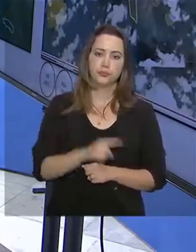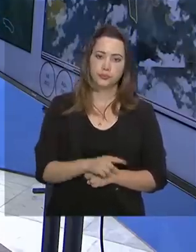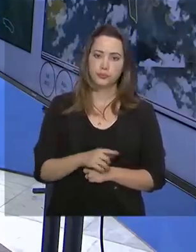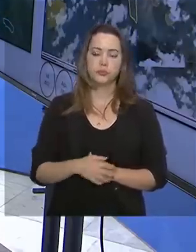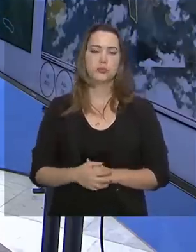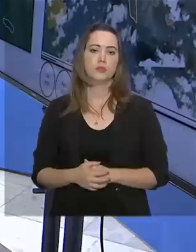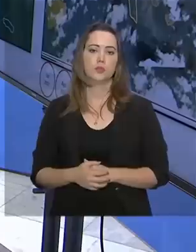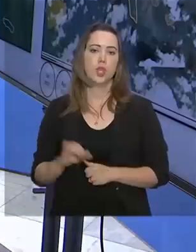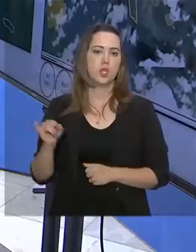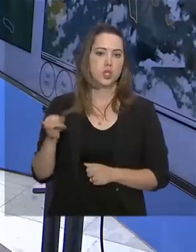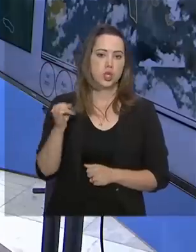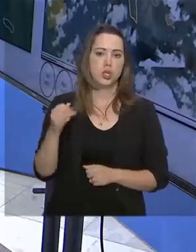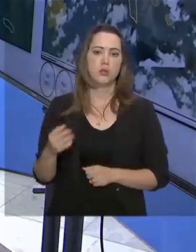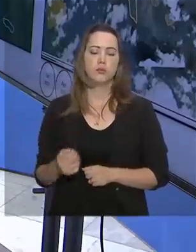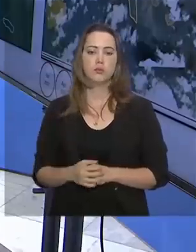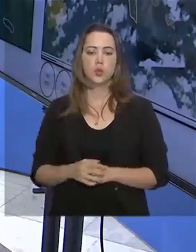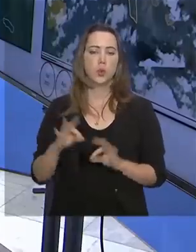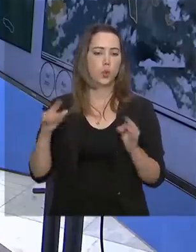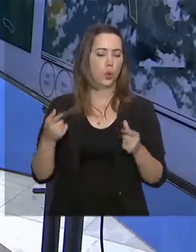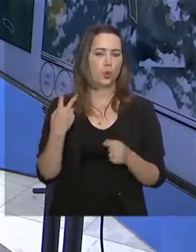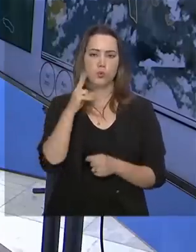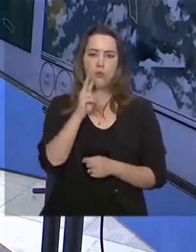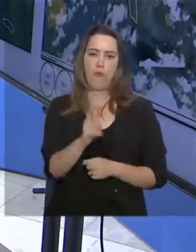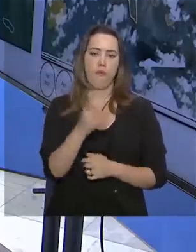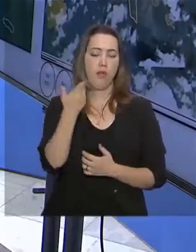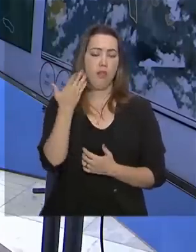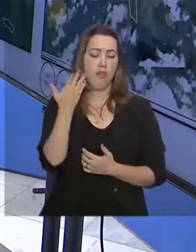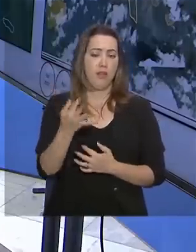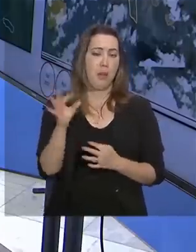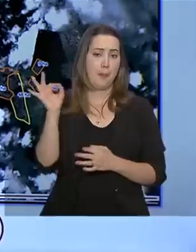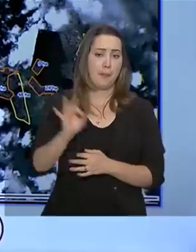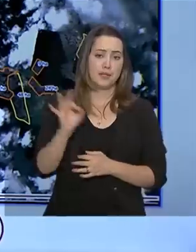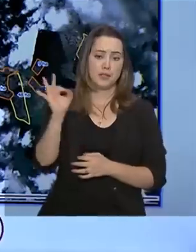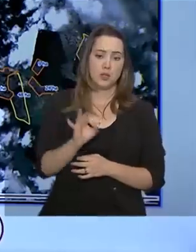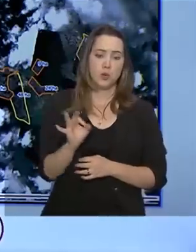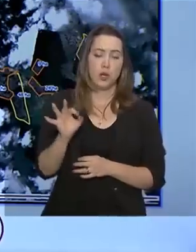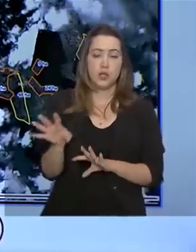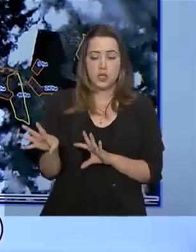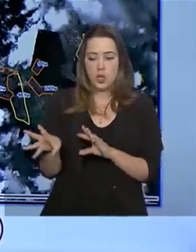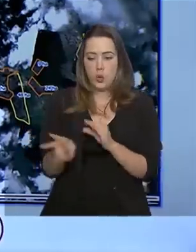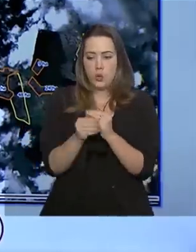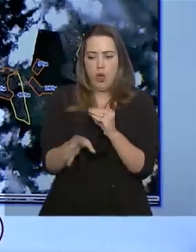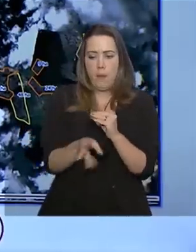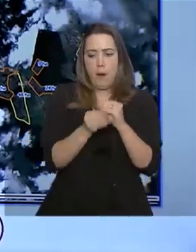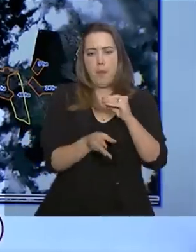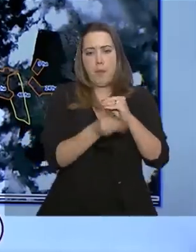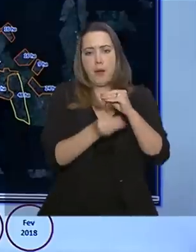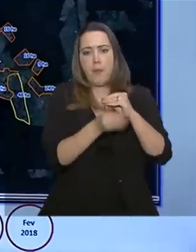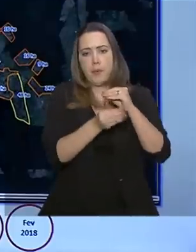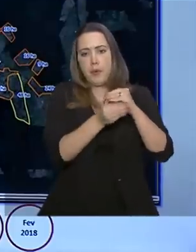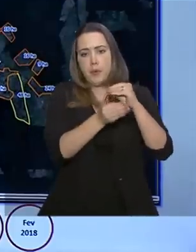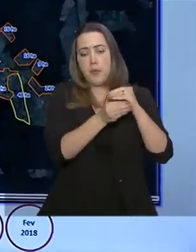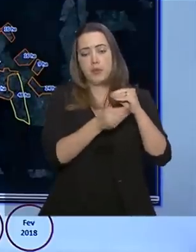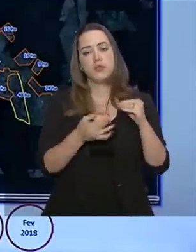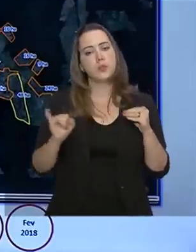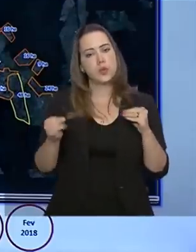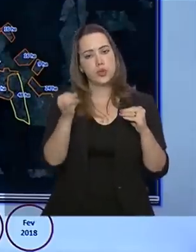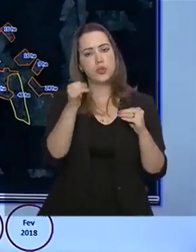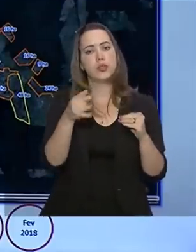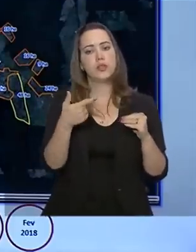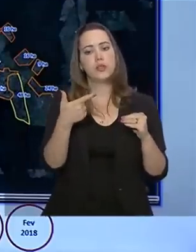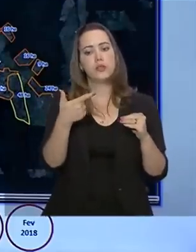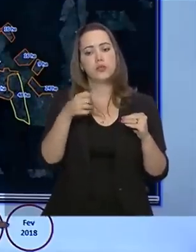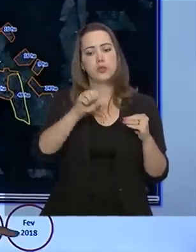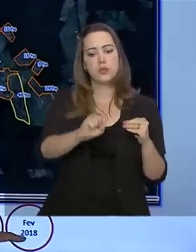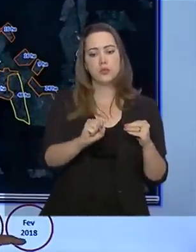em janeiro isso todos os percentuais que foram se agregando depois próximo janeiro 18